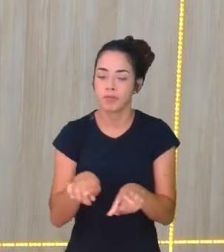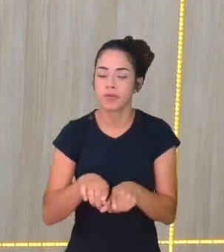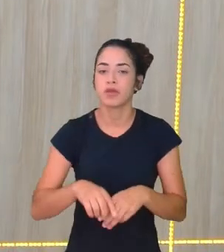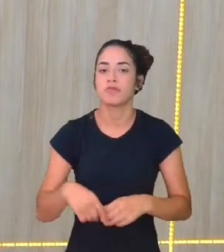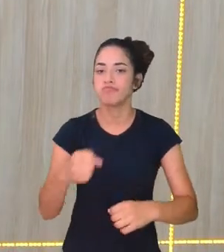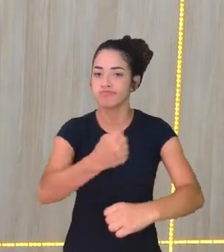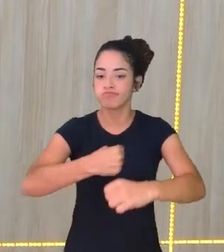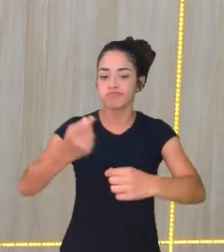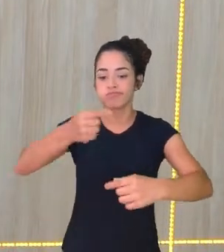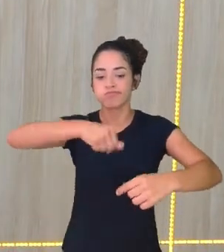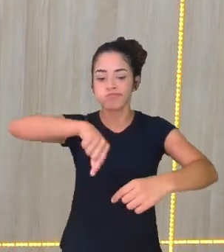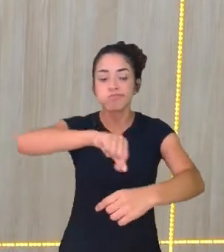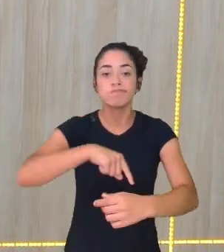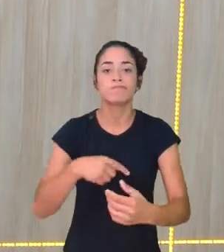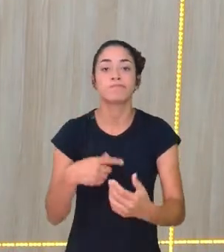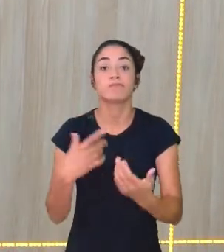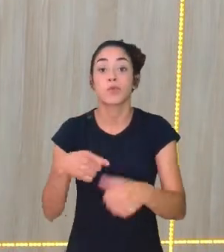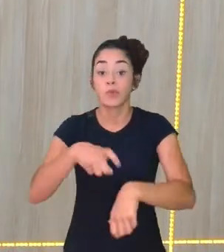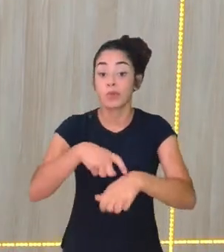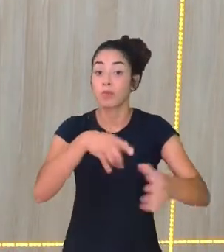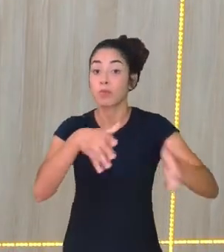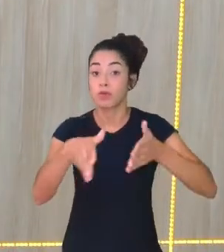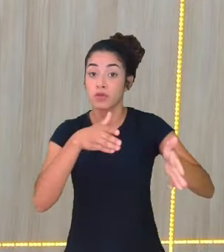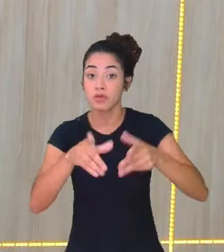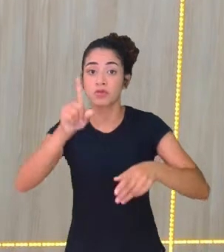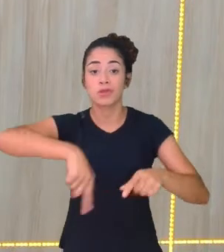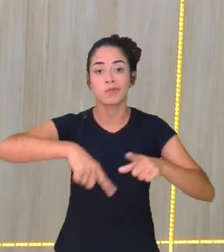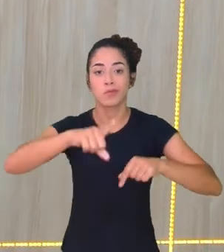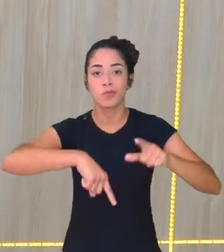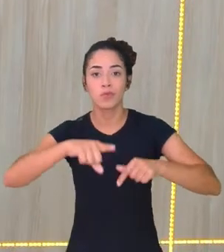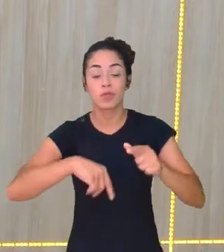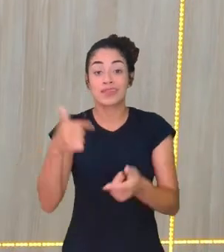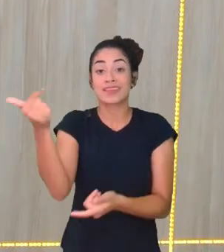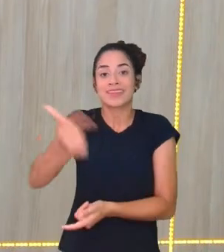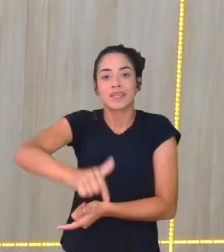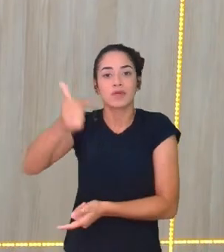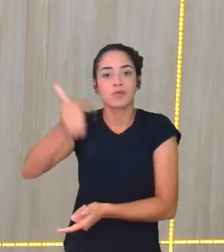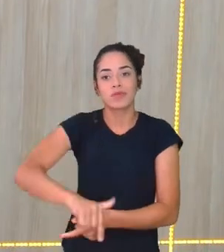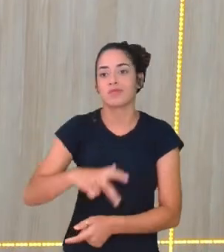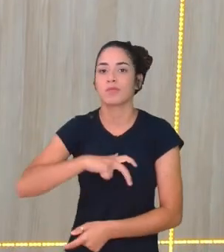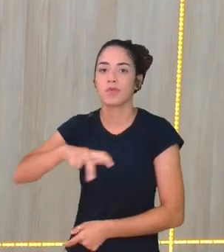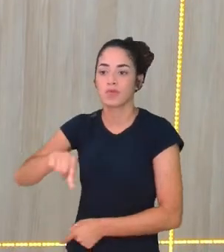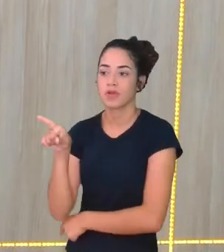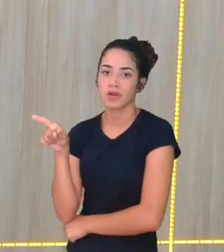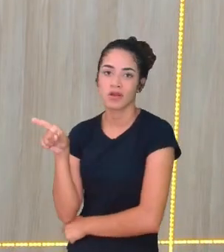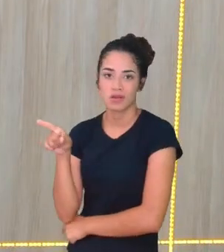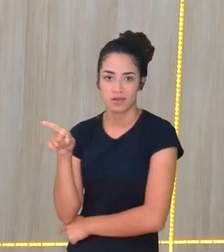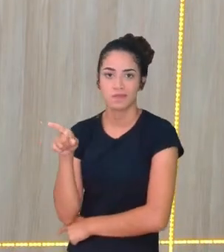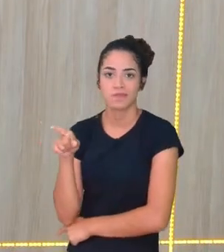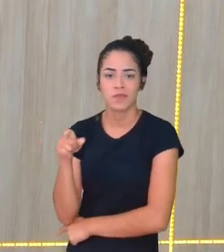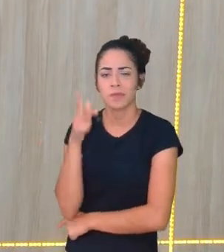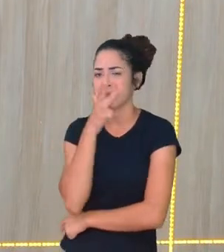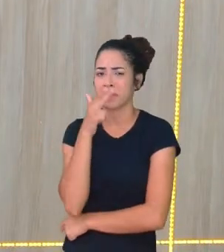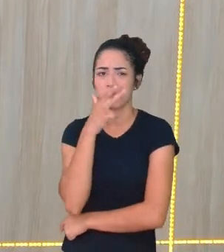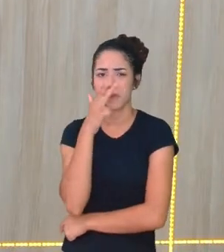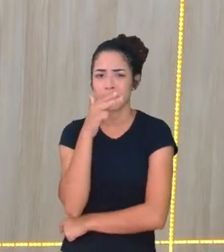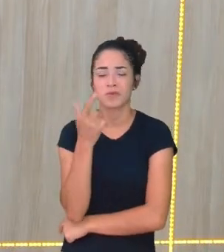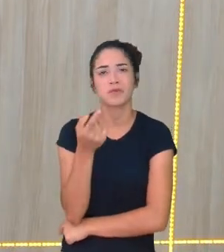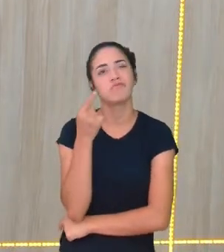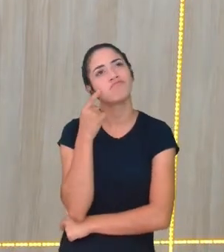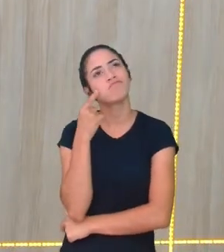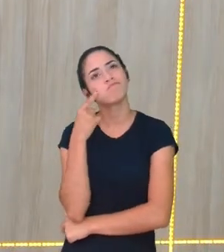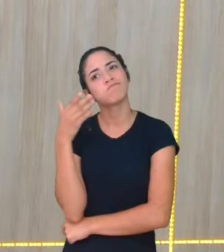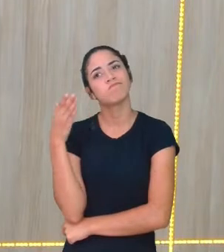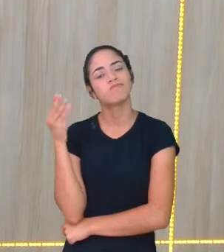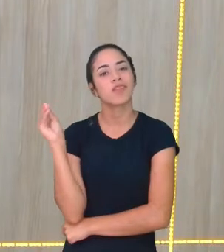condimentos né então naquele período era um produto que não existiam em Portugal mesma coisa eles vão trazer essa mentalidade